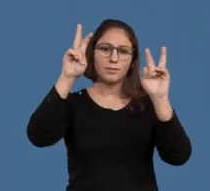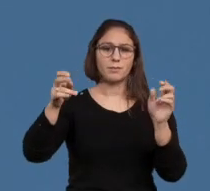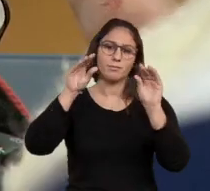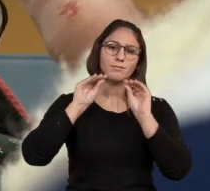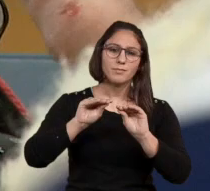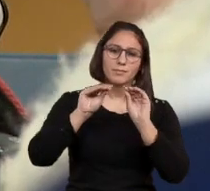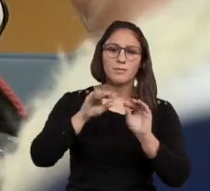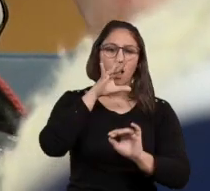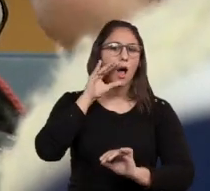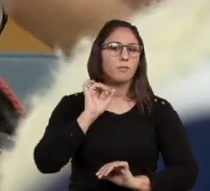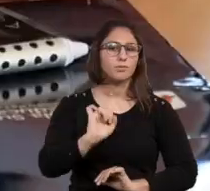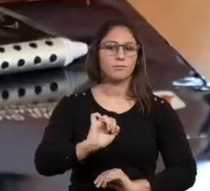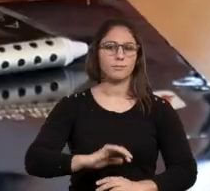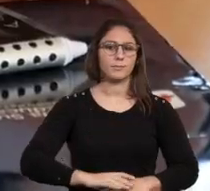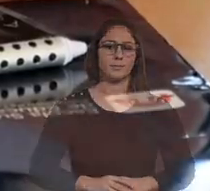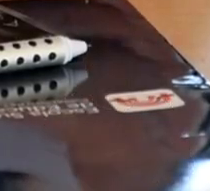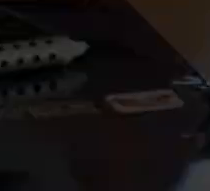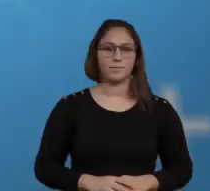Educação de Adultos.